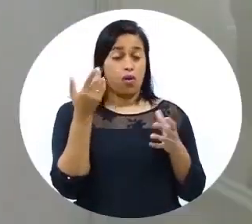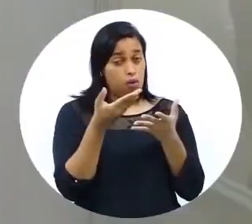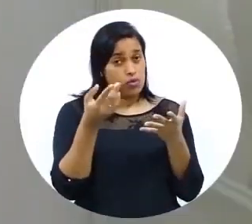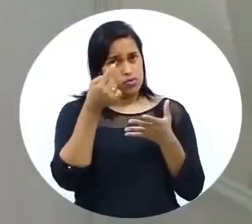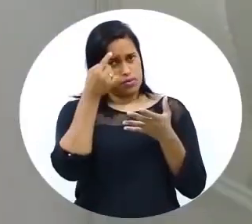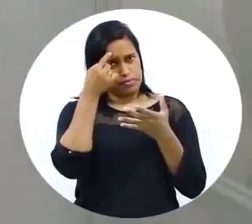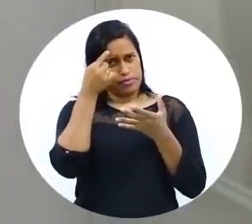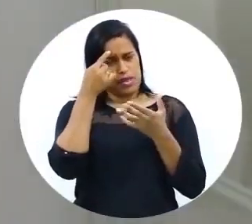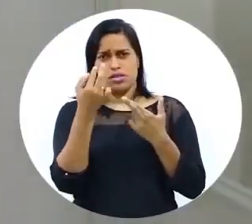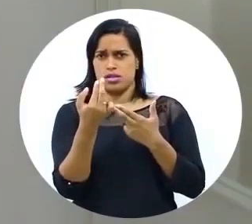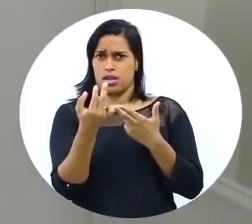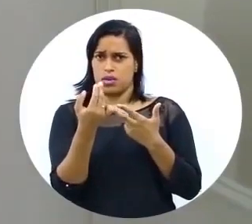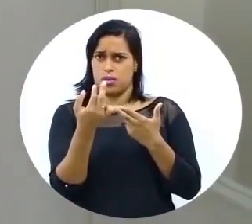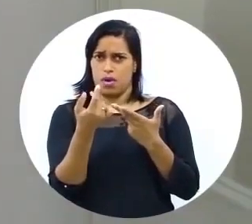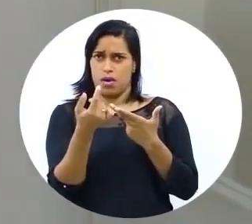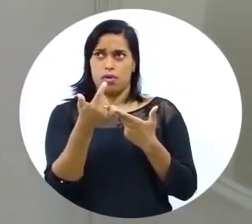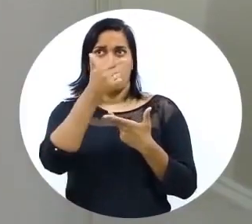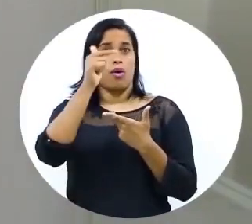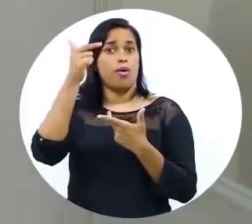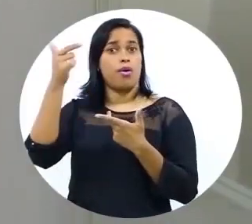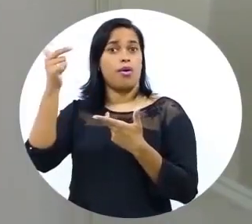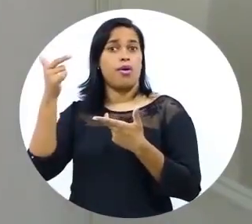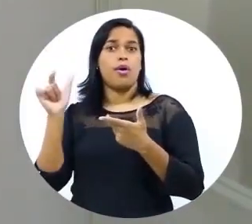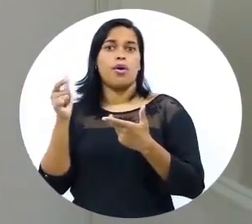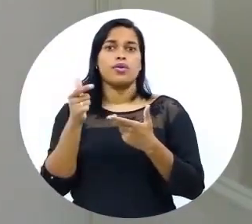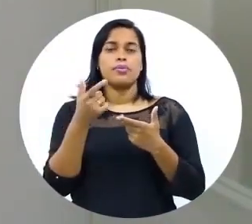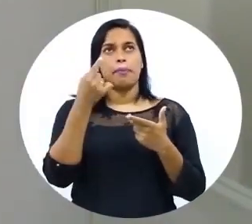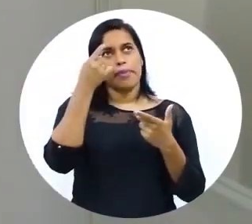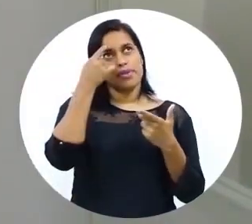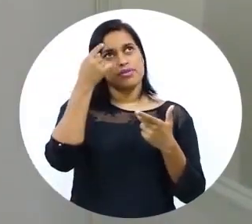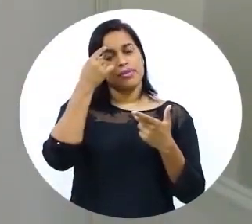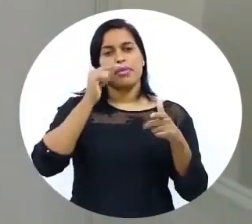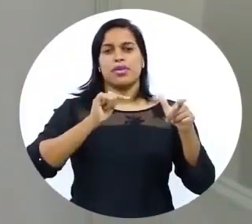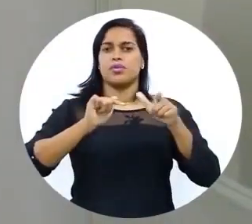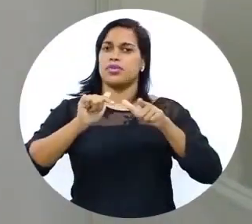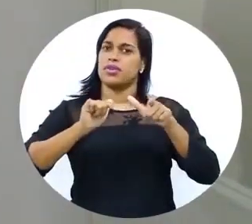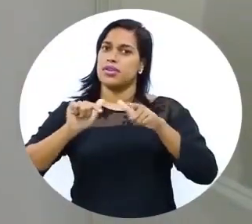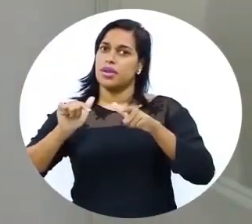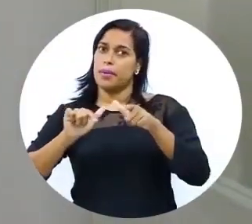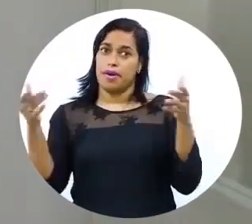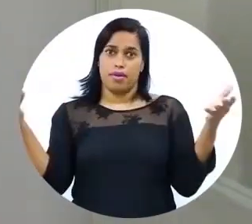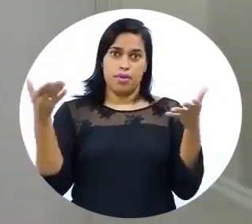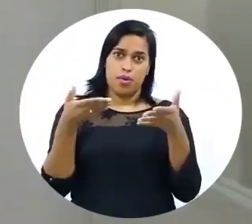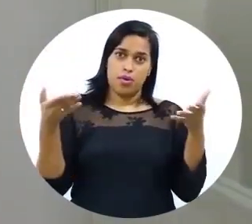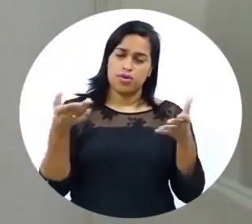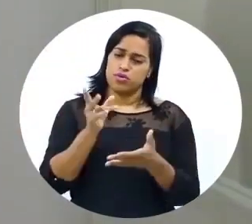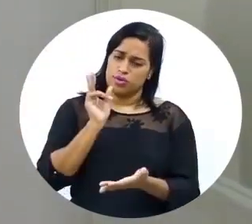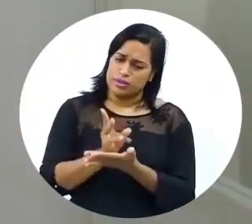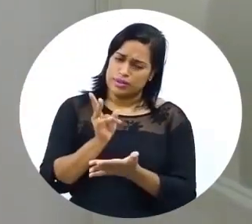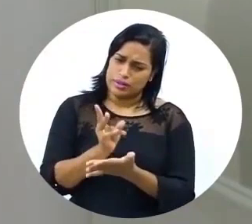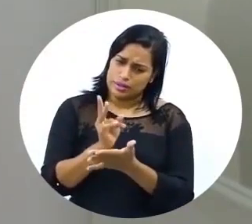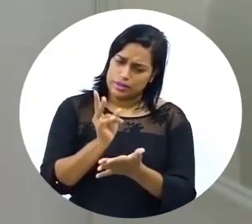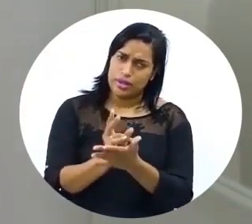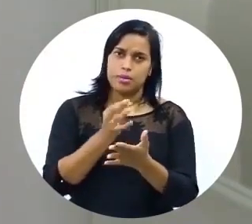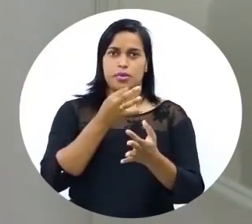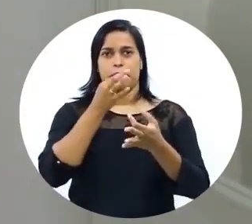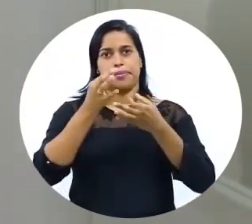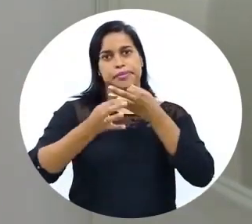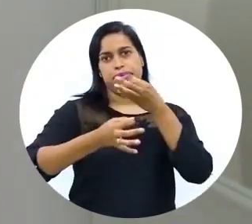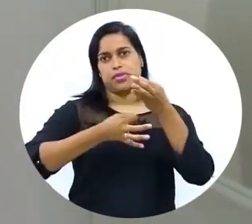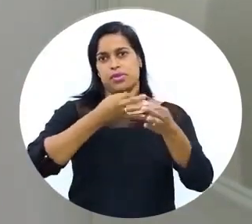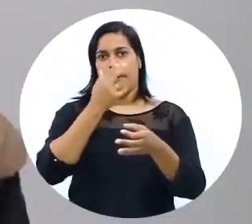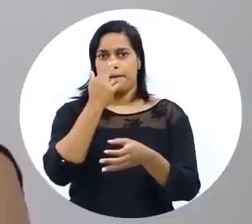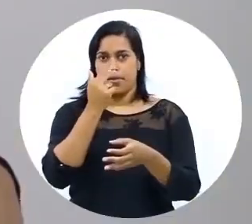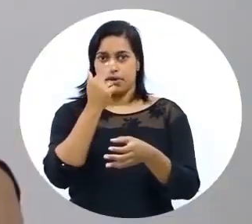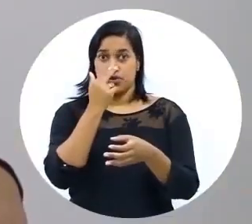forma? Será que há uma outra concepção de trabalho hoje em dia ou sempre foi a mesma concepção?